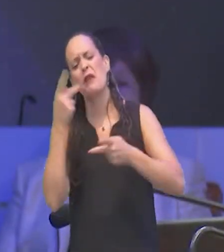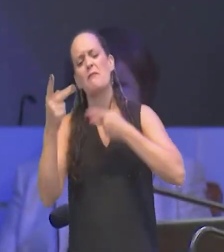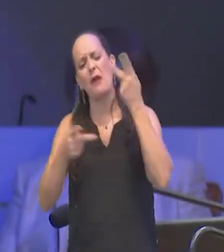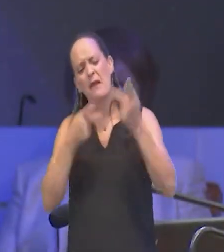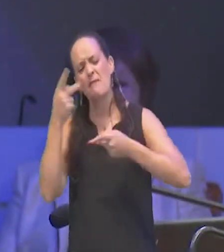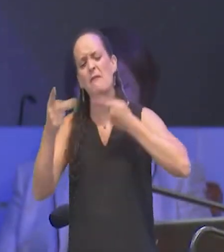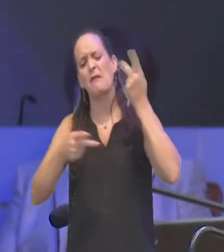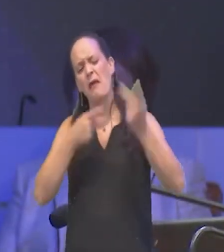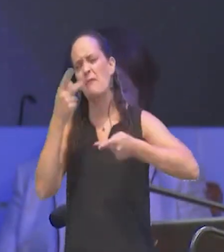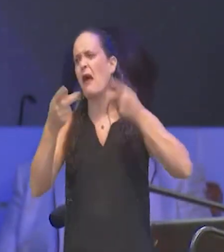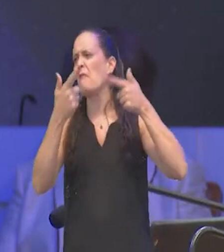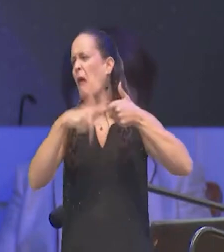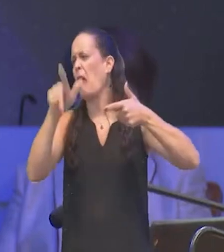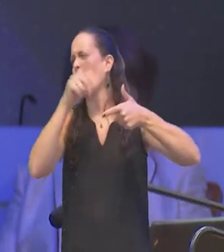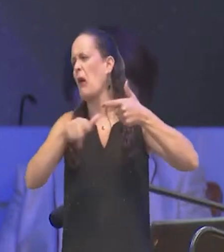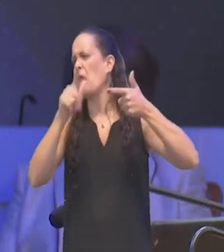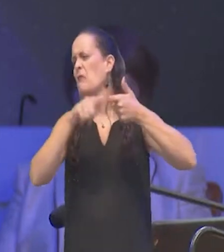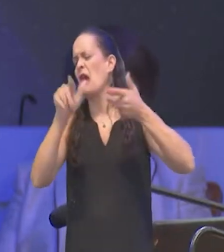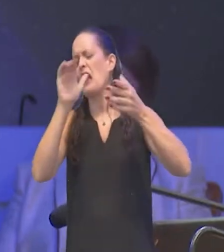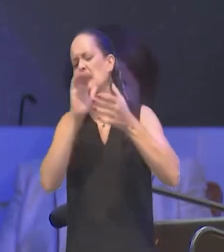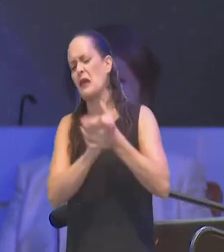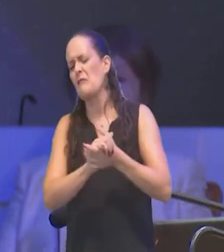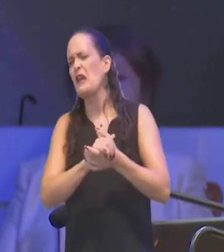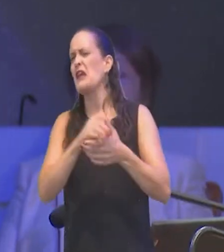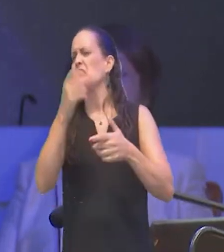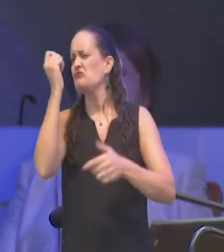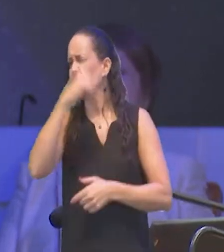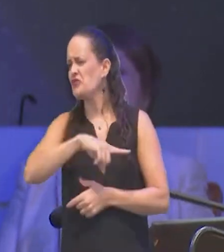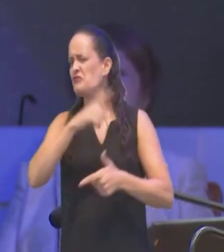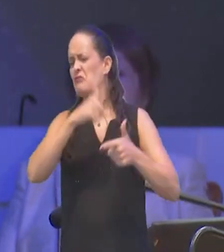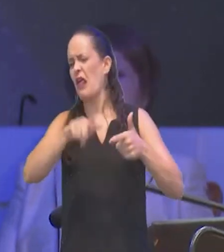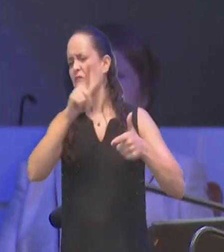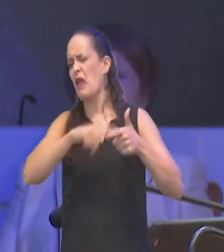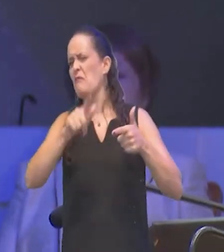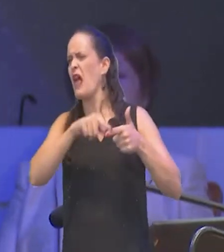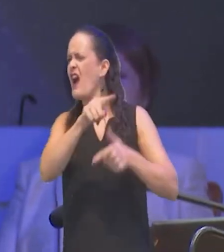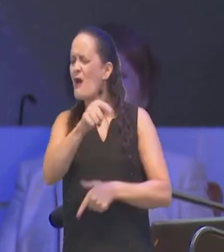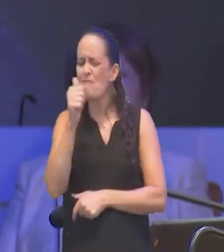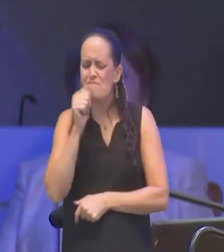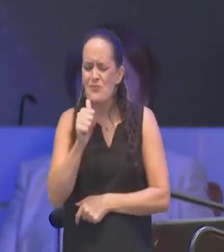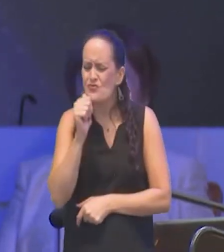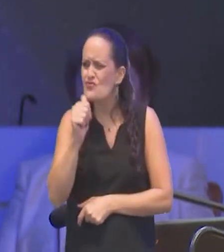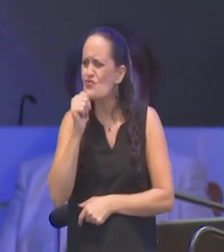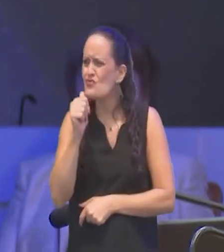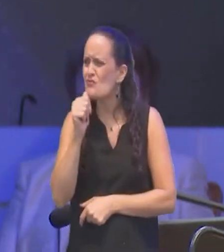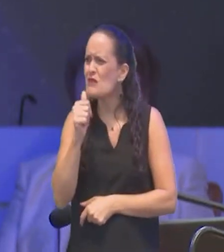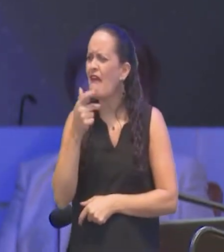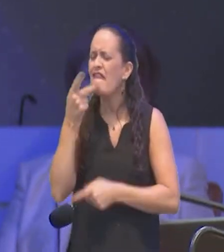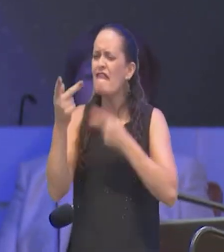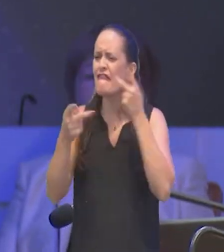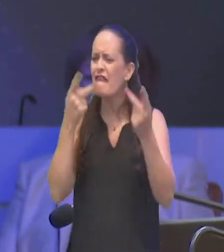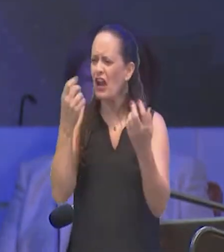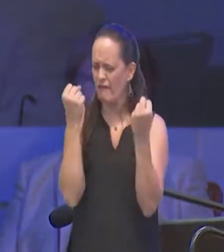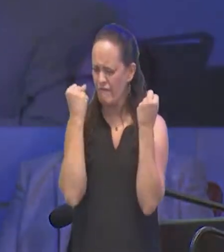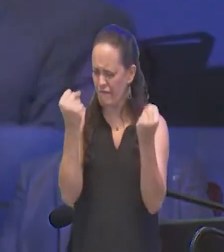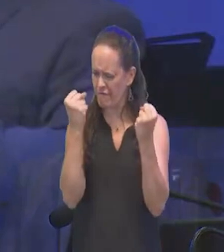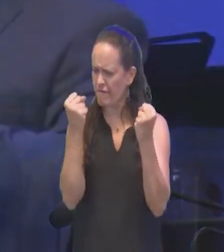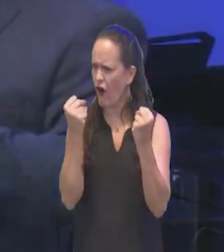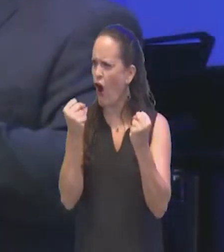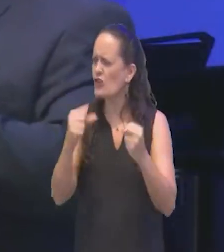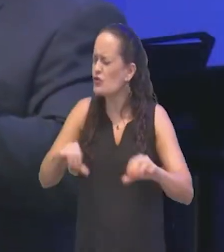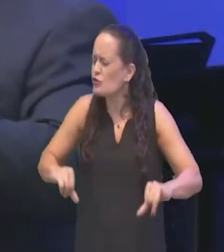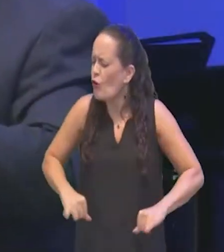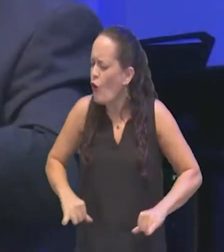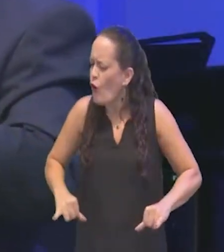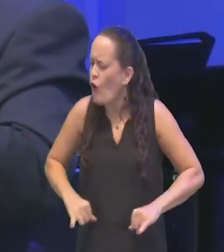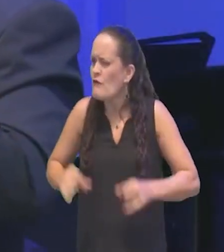seu problema que ela teve no casamento muito sério, e ela falava com tanto vigor, com tanta força, com tanto